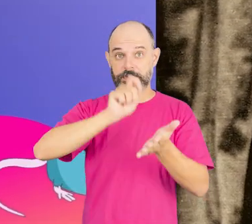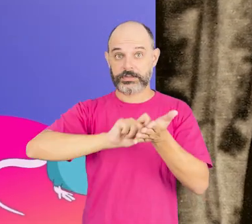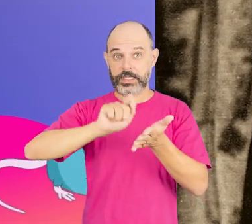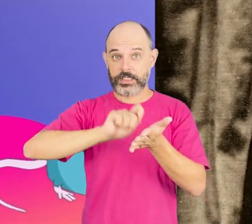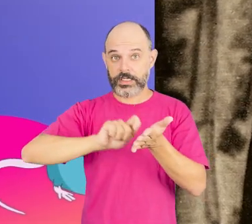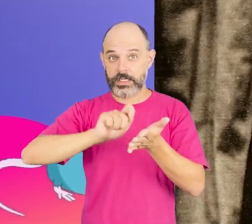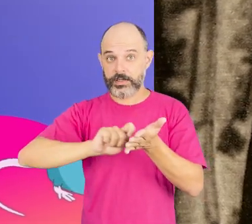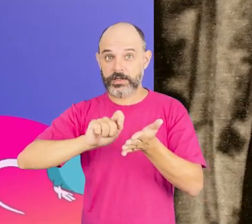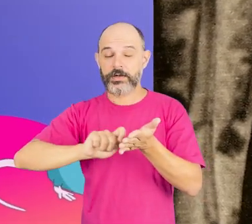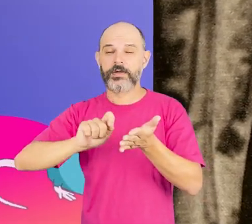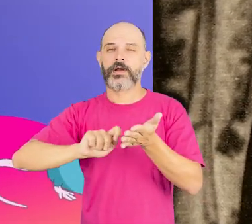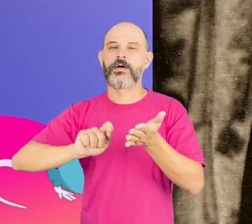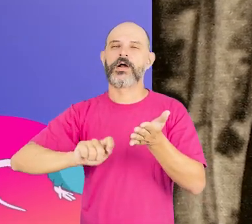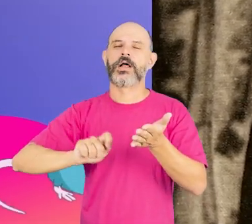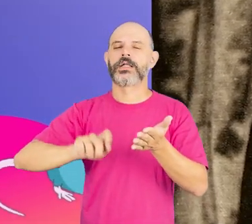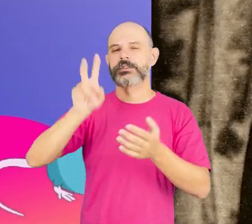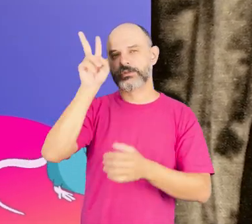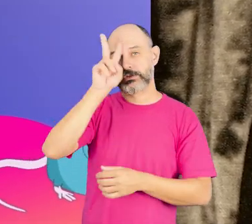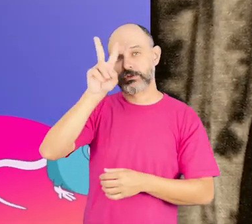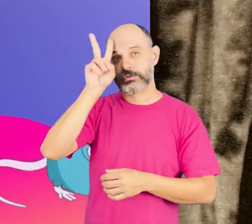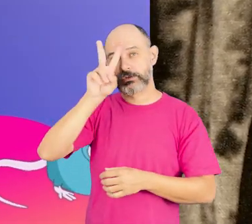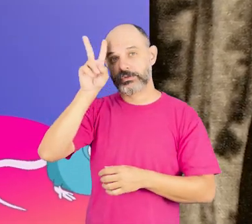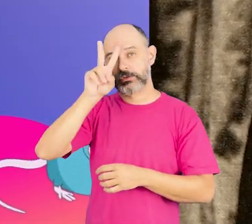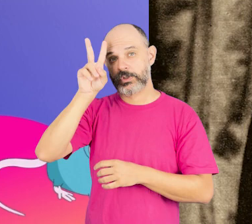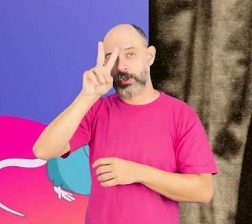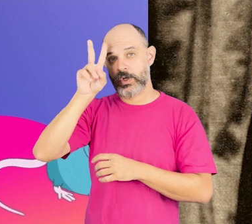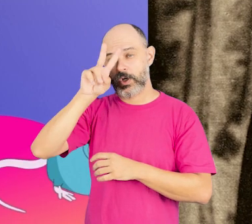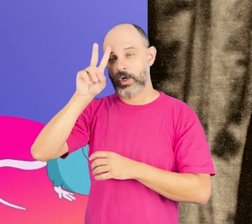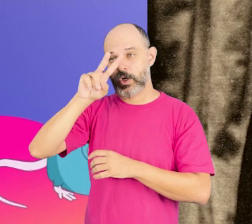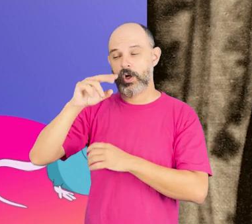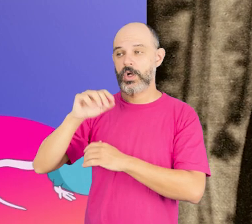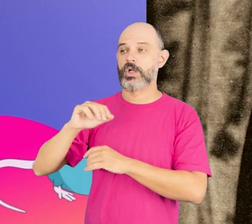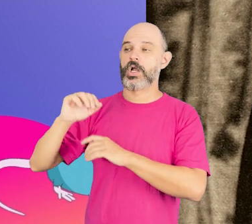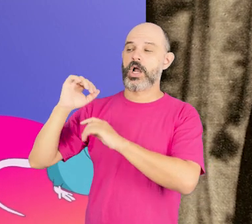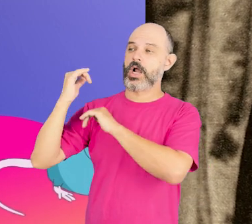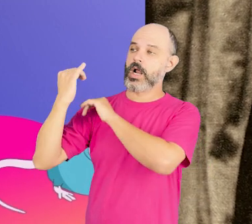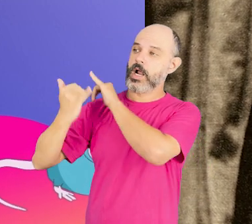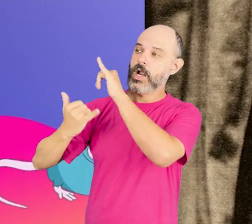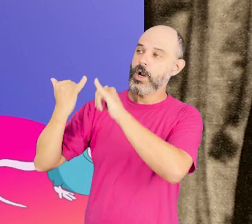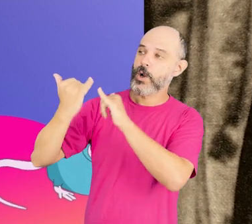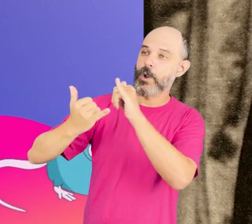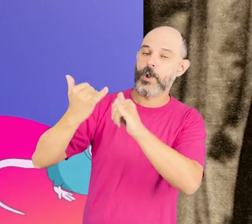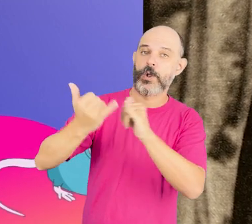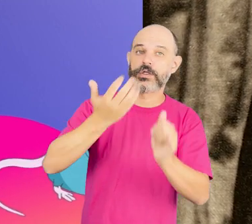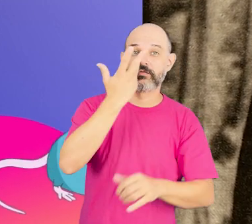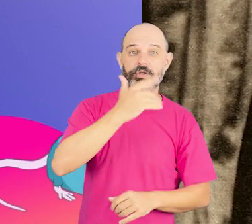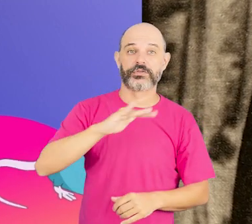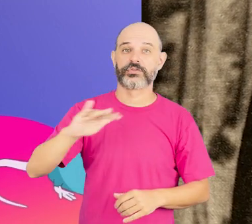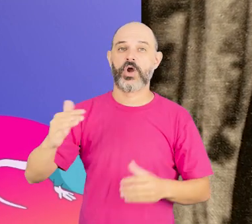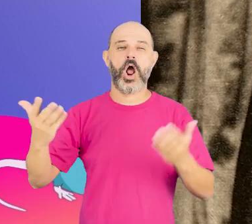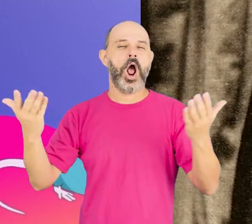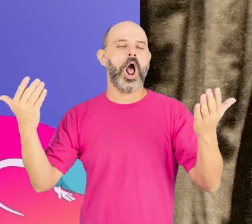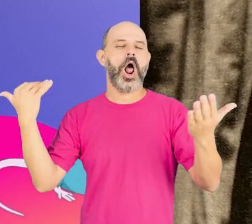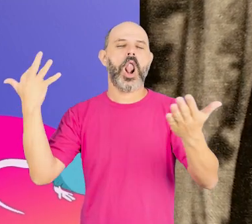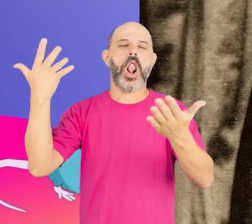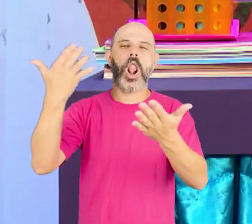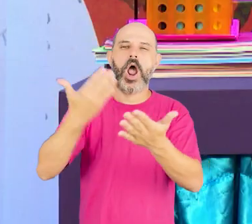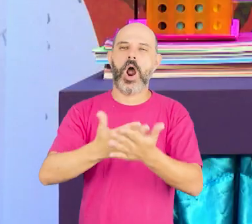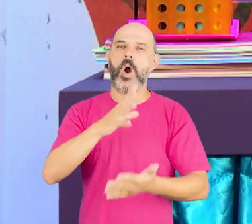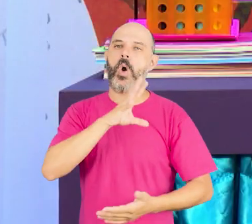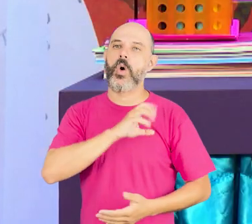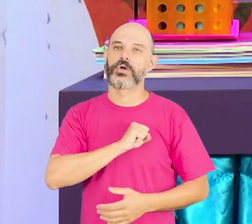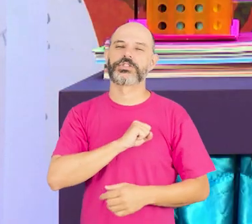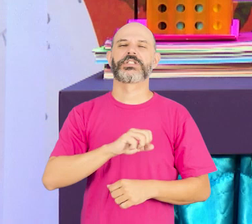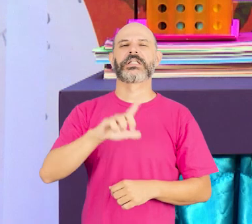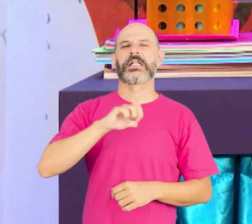E escreveram e reescreveram grandes contos infantis que a gente ama até hoje.